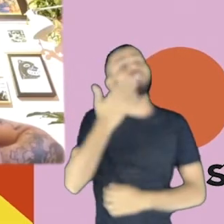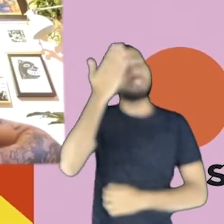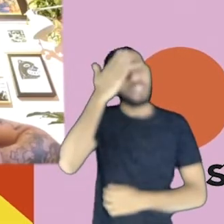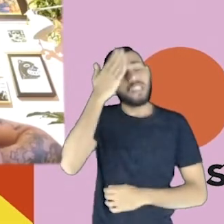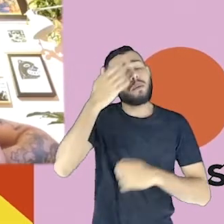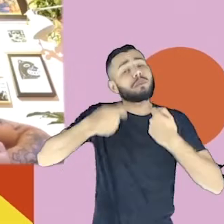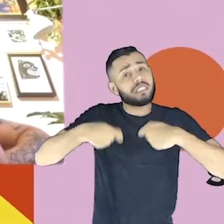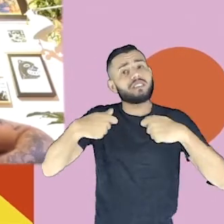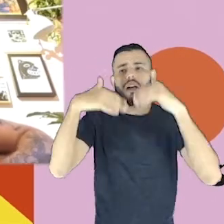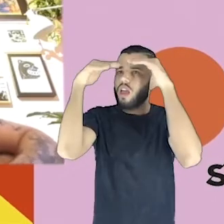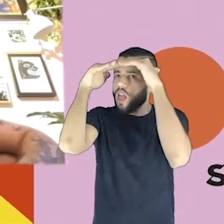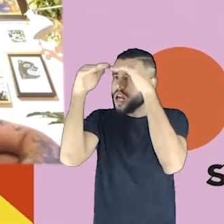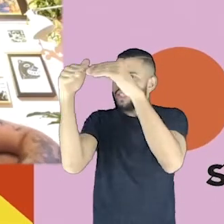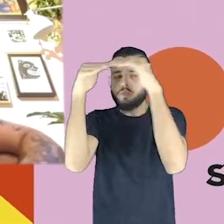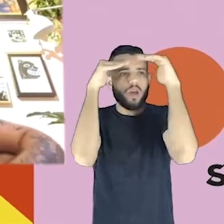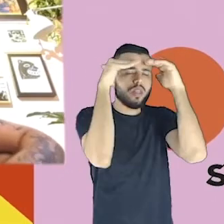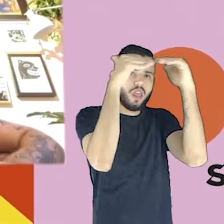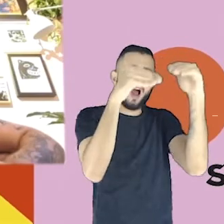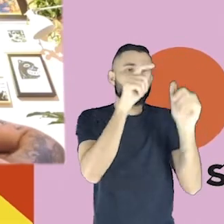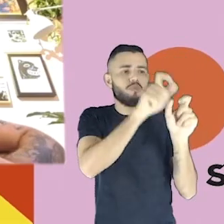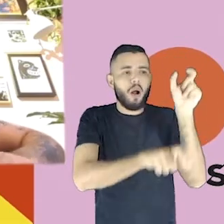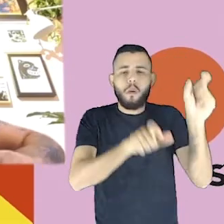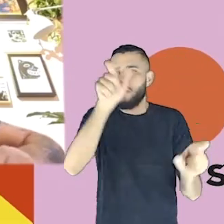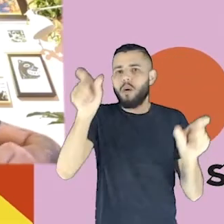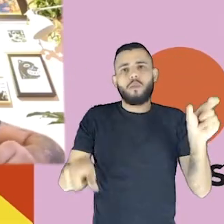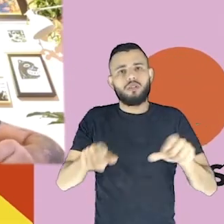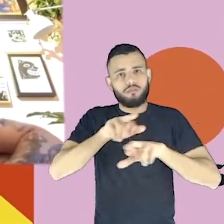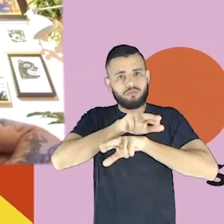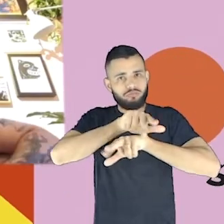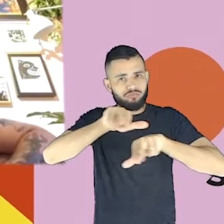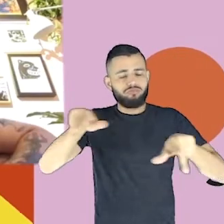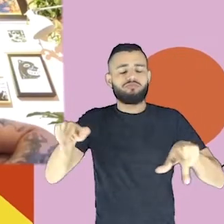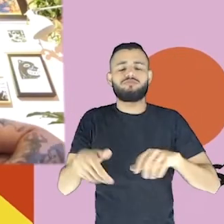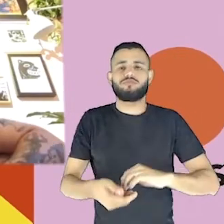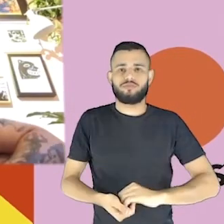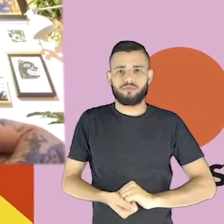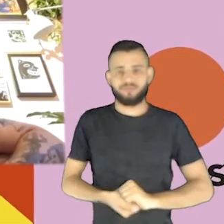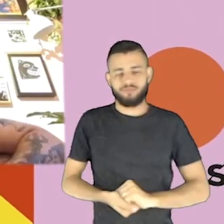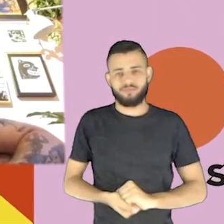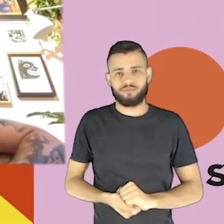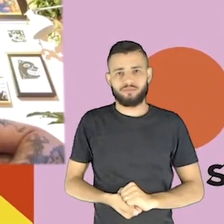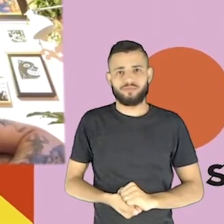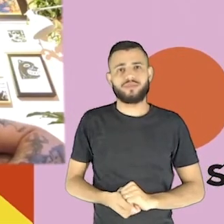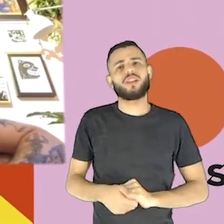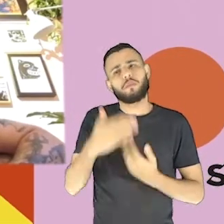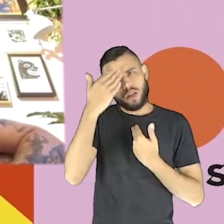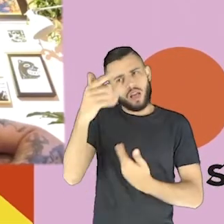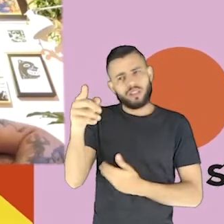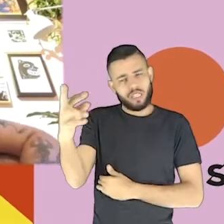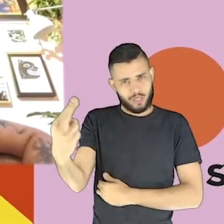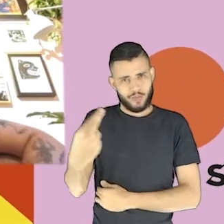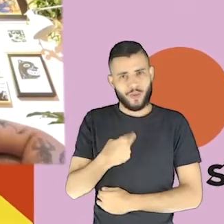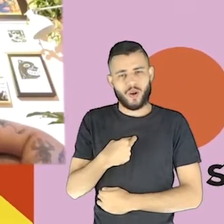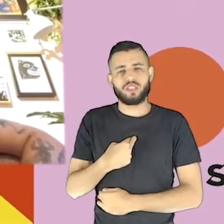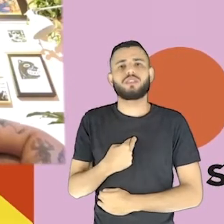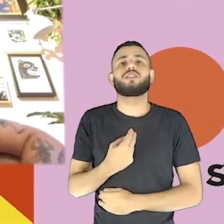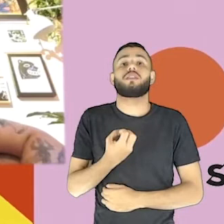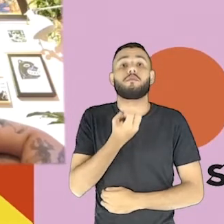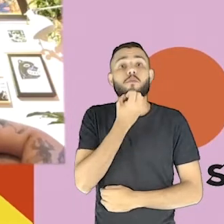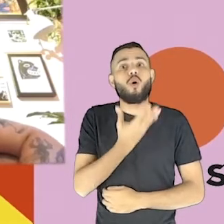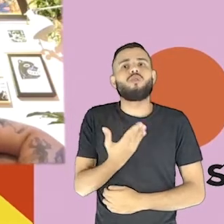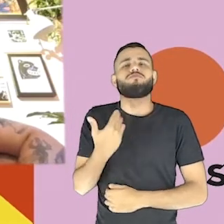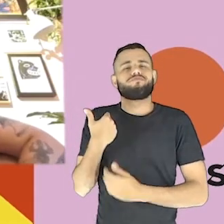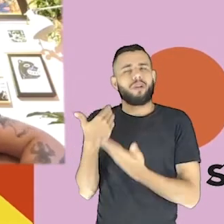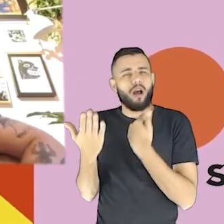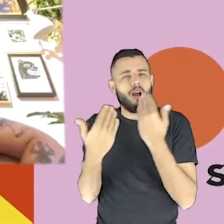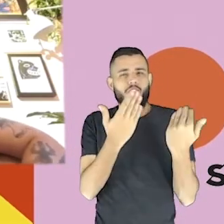entender isso e respeitar os diversos tipos de corpo. Van, obrigada pela sua resposta. Isso já abre os caminhos para